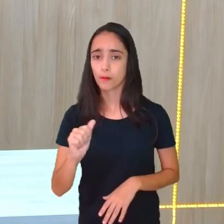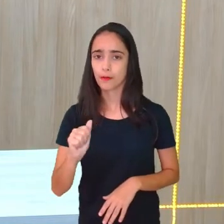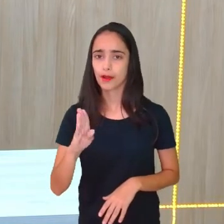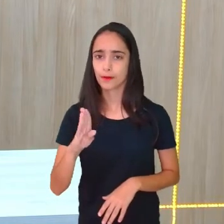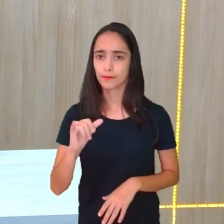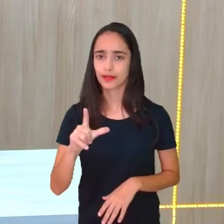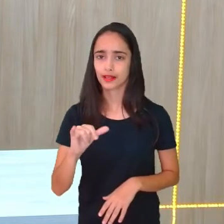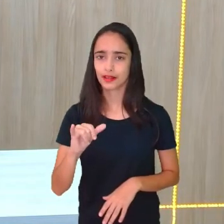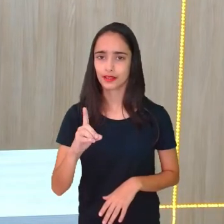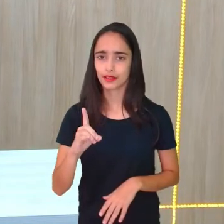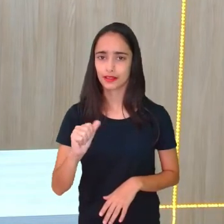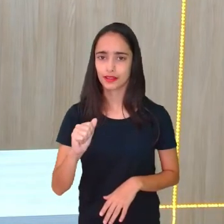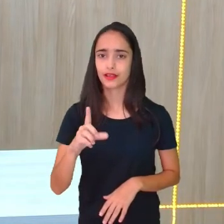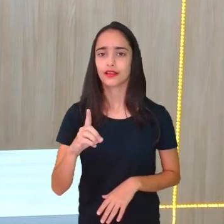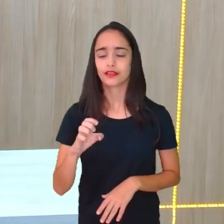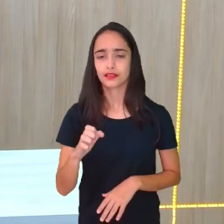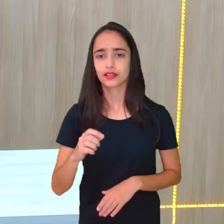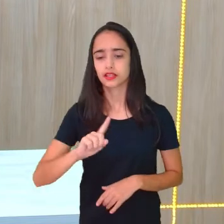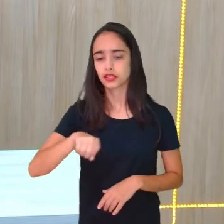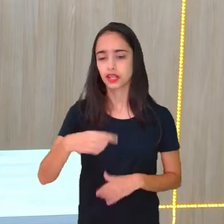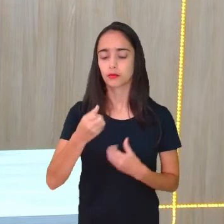é o meu espaço amostral? Gol,